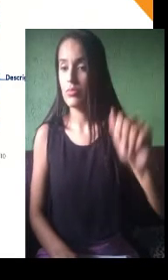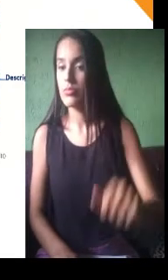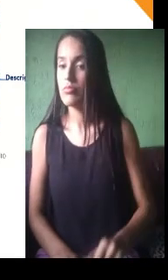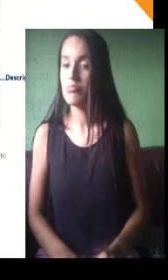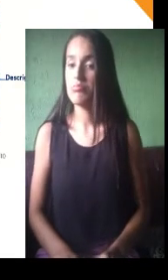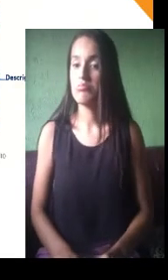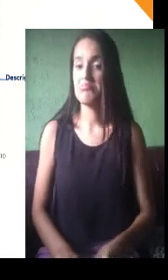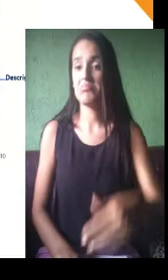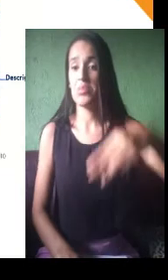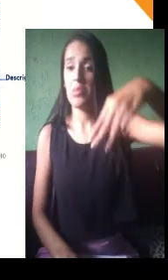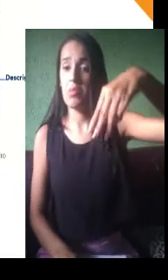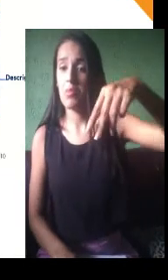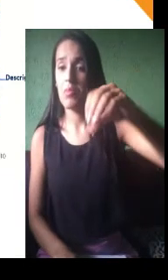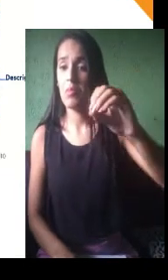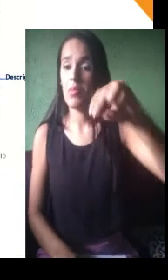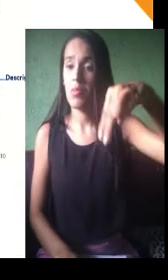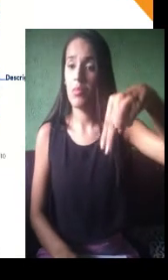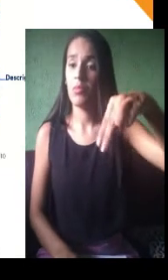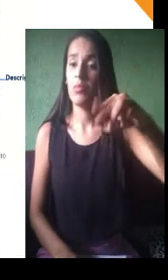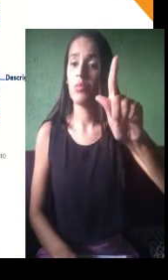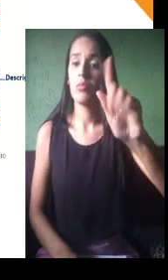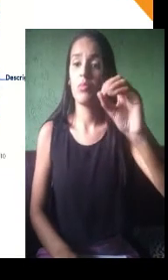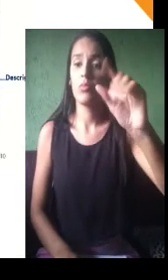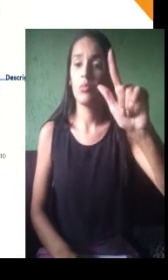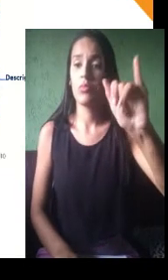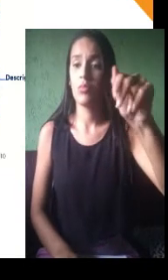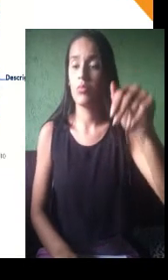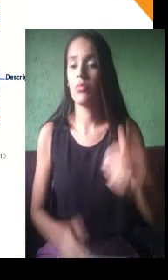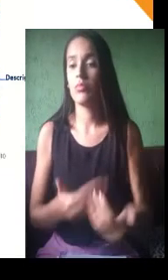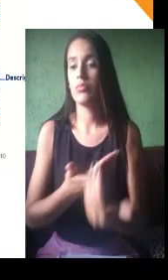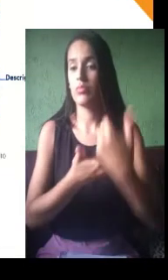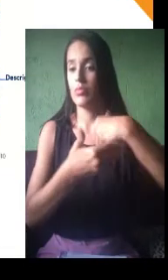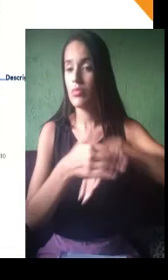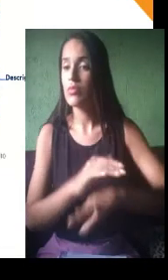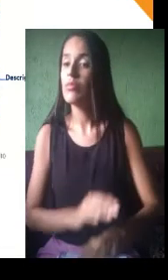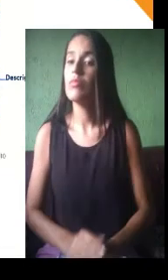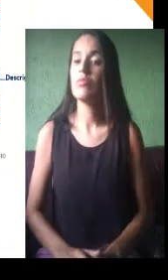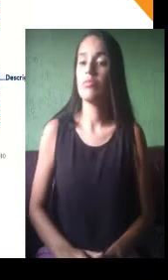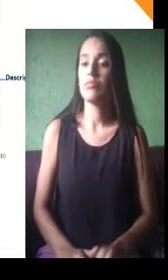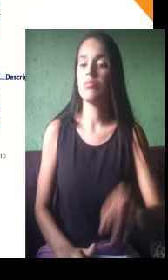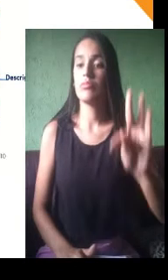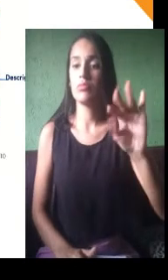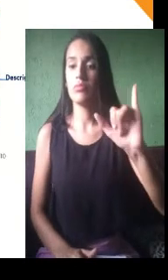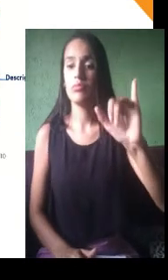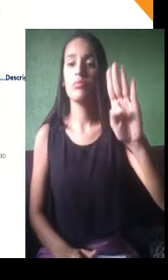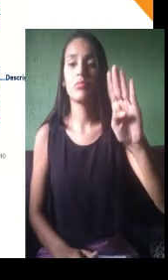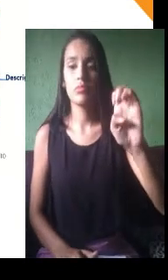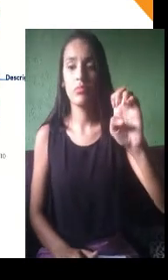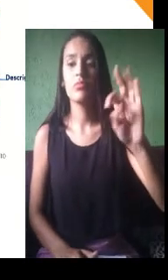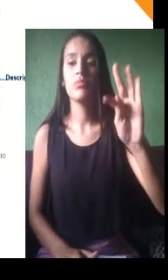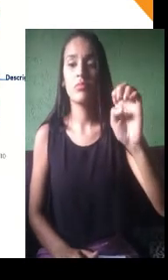A palavra China costuma referir-se a regiões que, em termos mais específicos, não fazem parte dela, como é o caso de